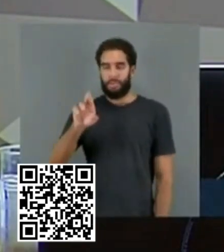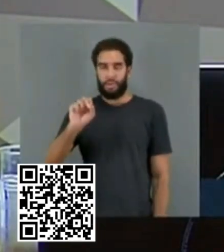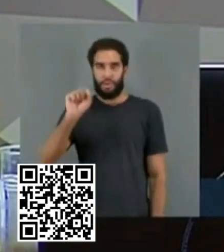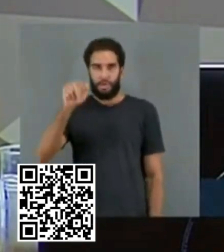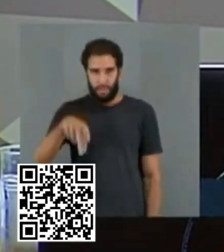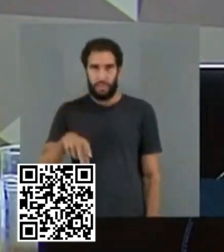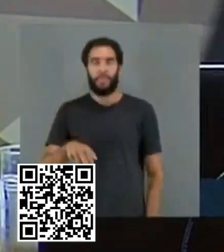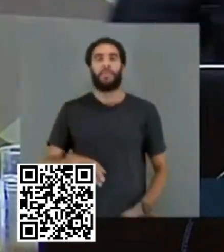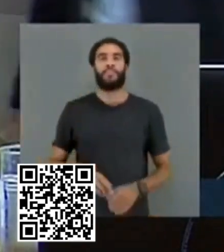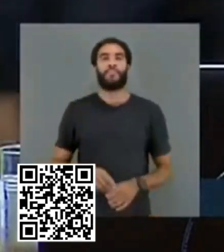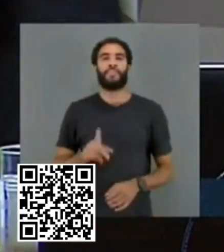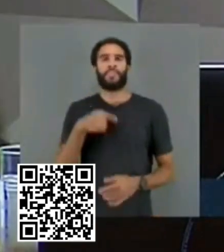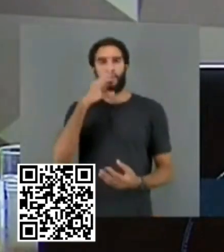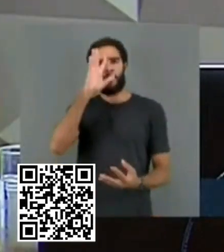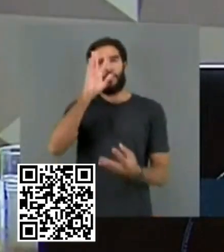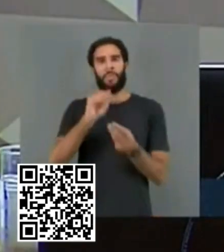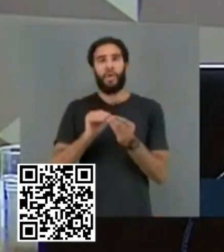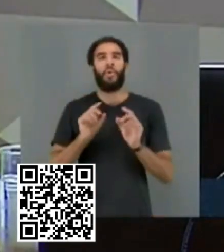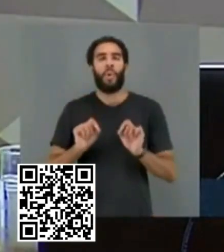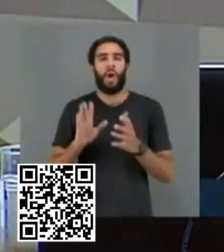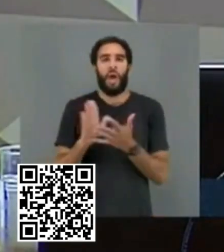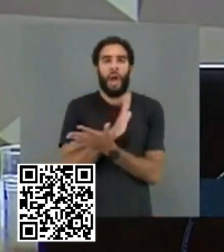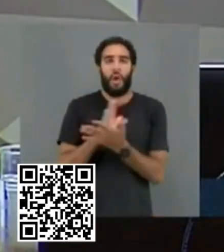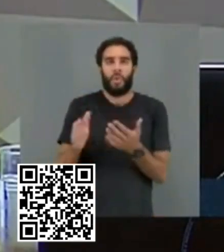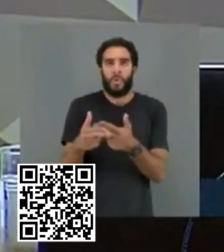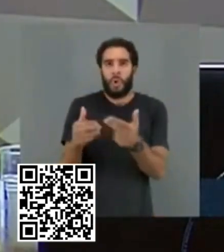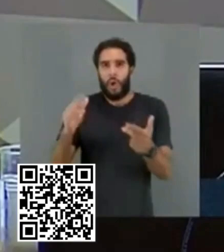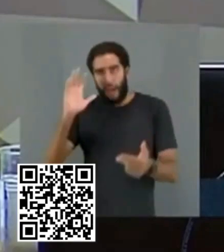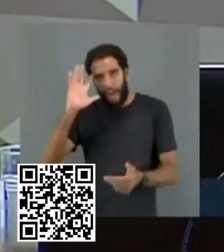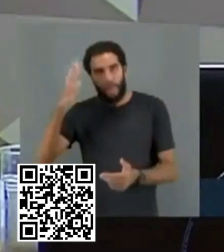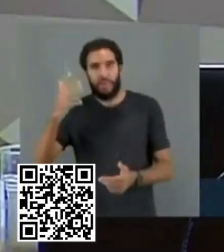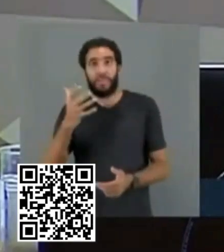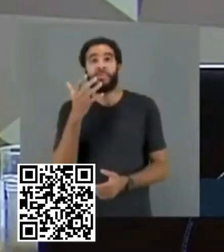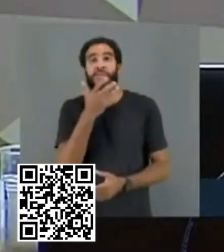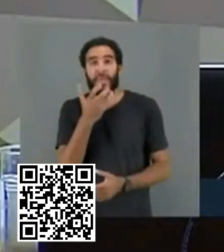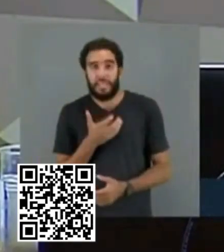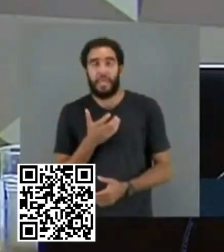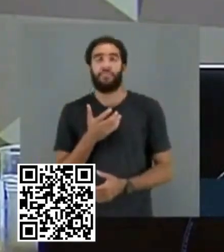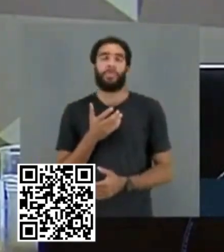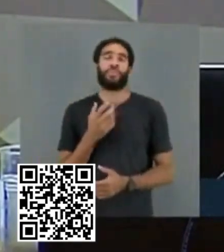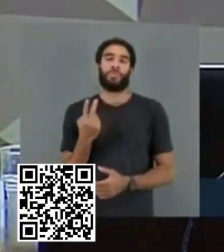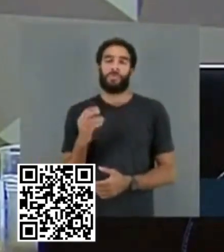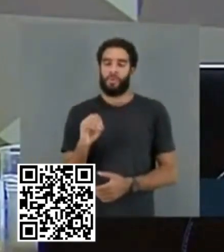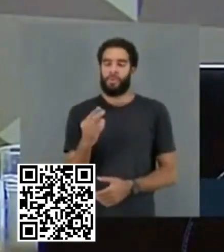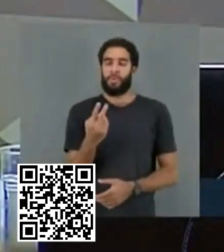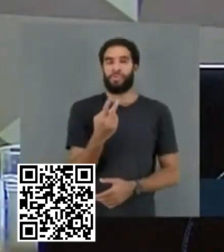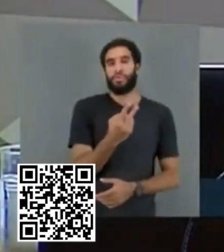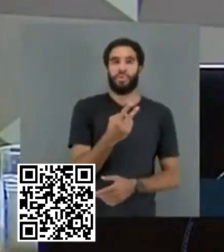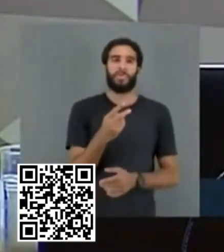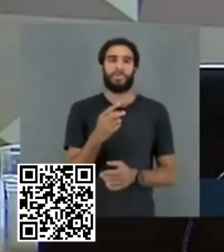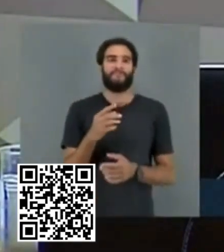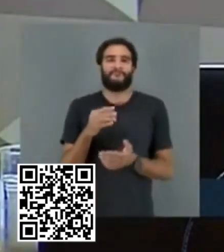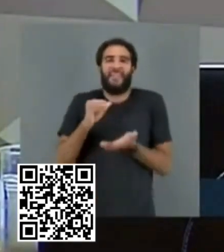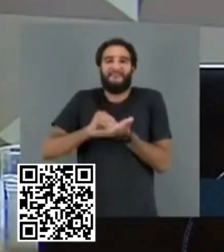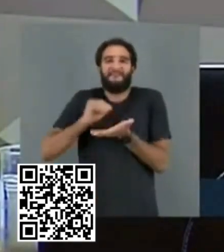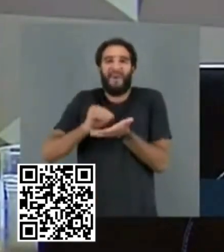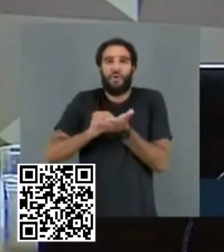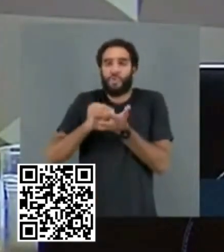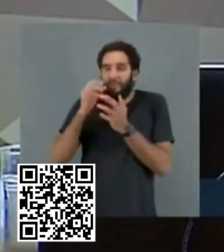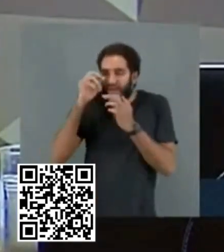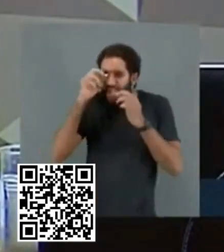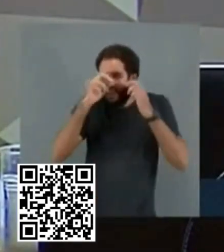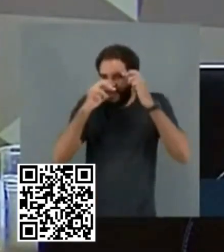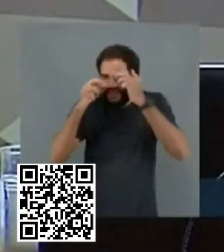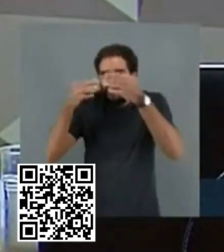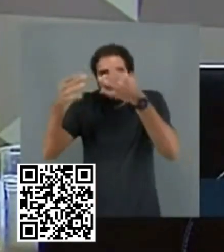linha, entendemos que alguns fatos materializados em dezembro de 2022 não foram objeto de atenção devida,